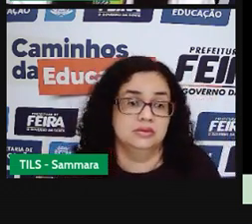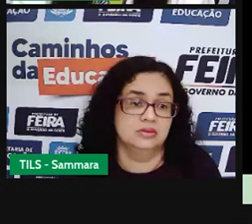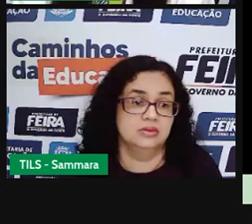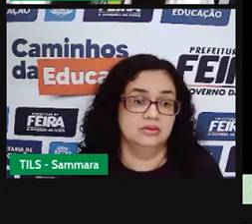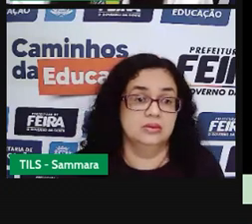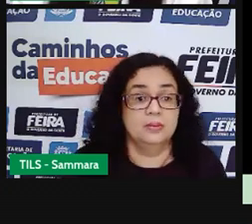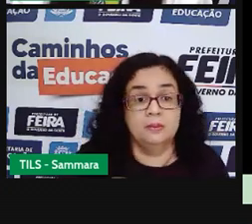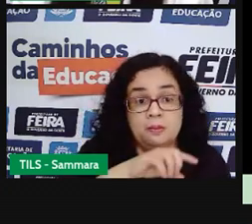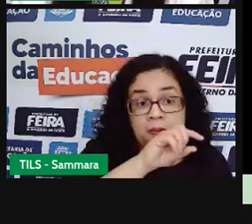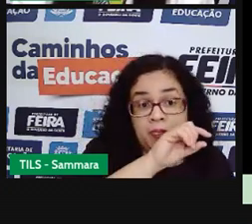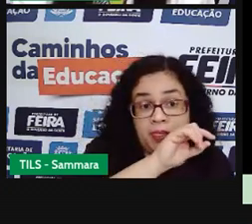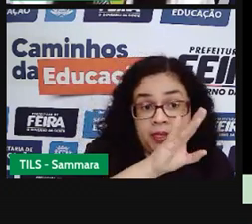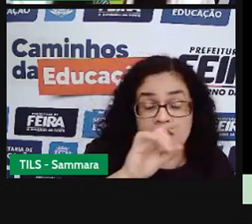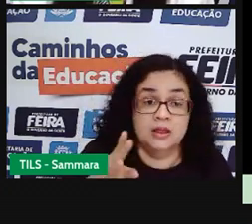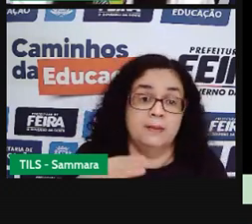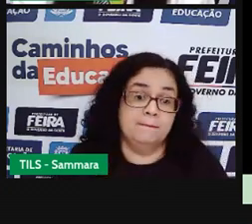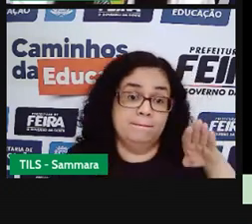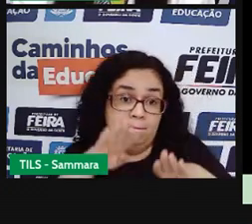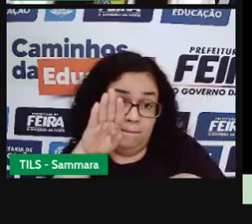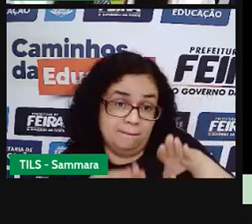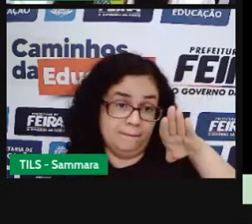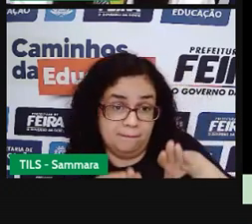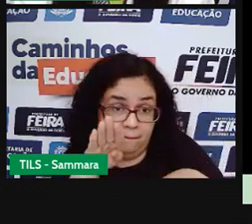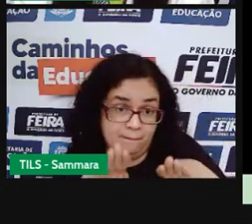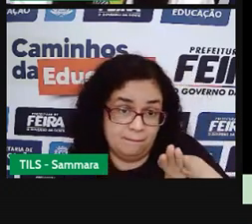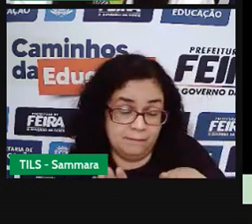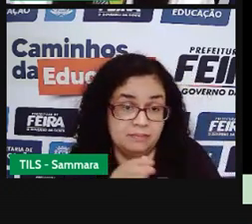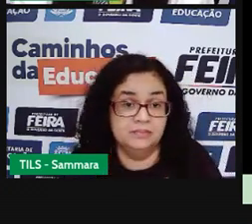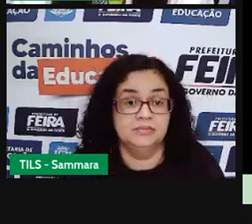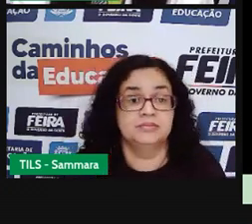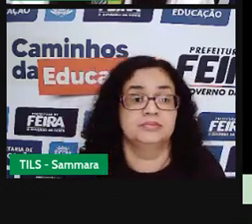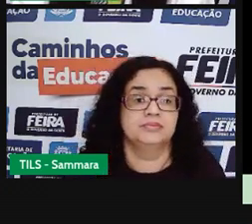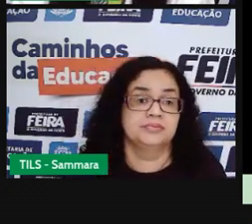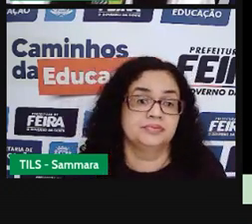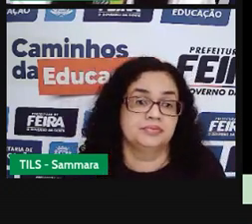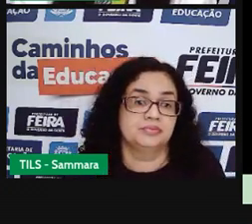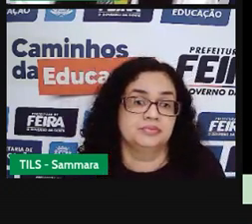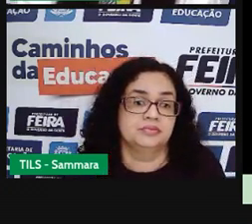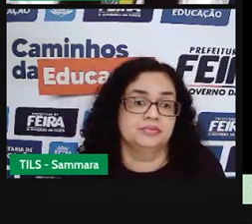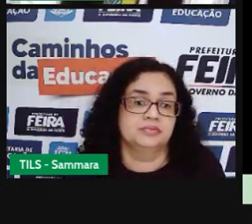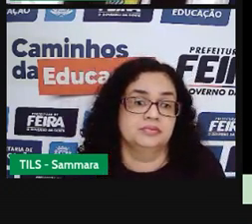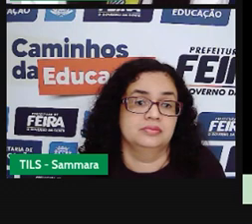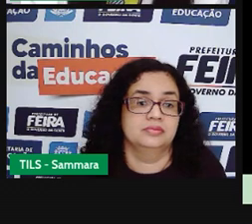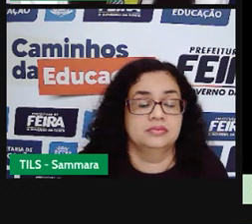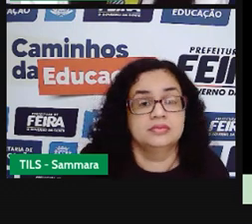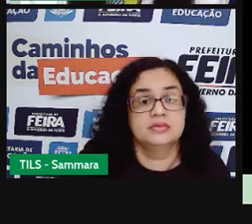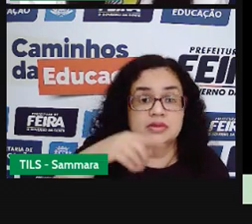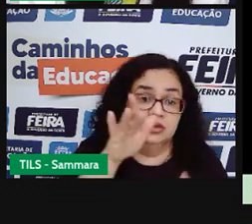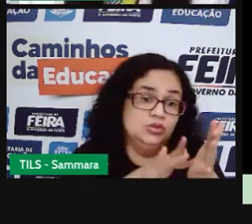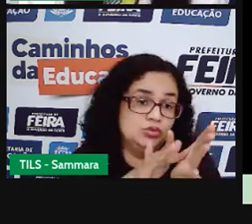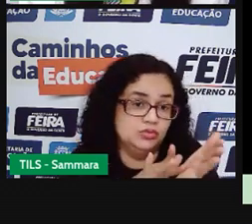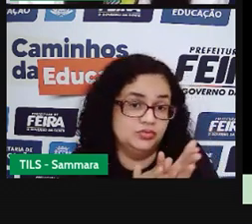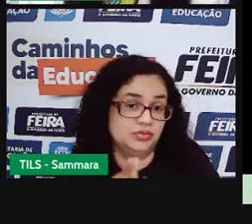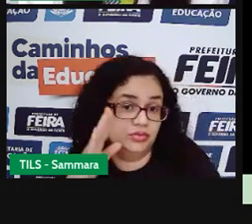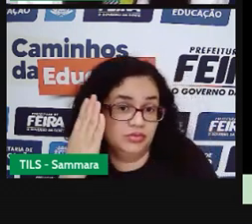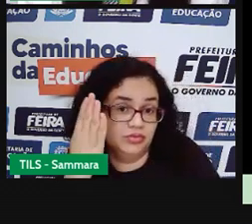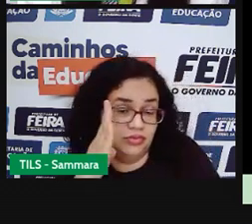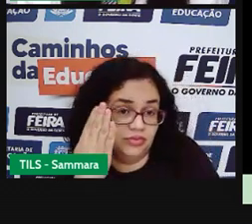fabricados e mesmo que eles sejam produzidos a partir de substâncias é artificiais